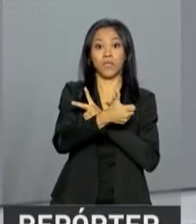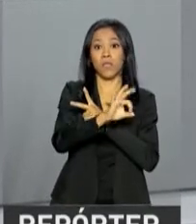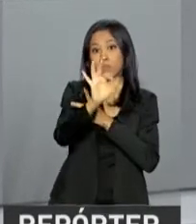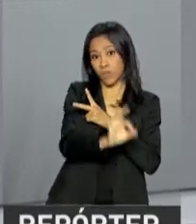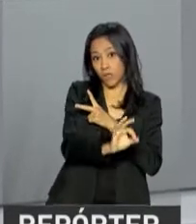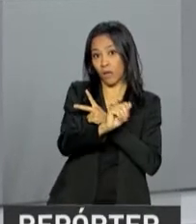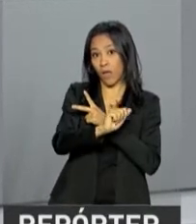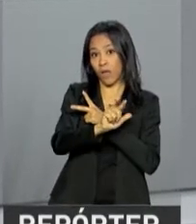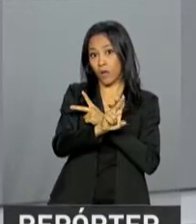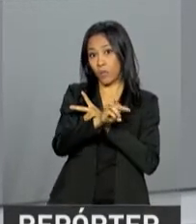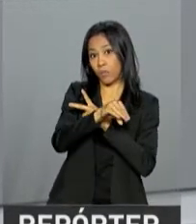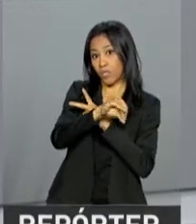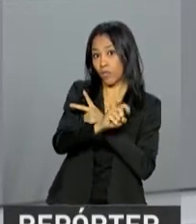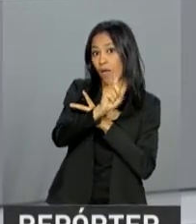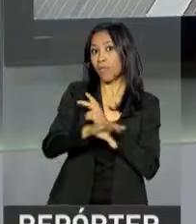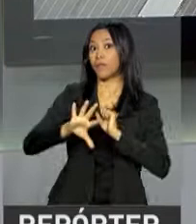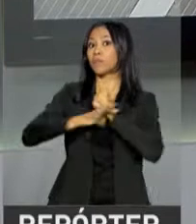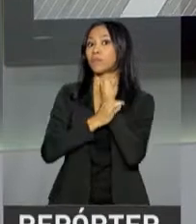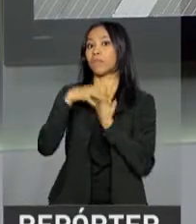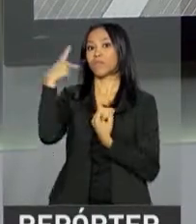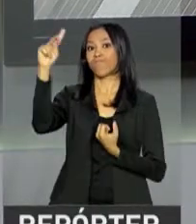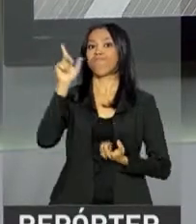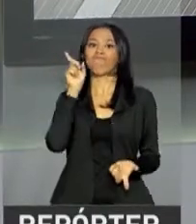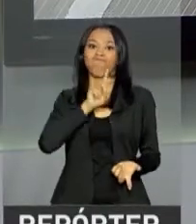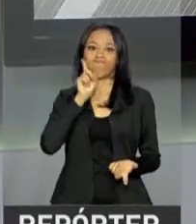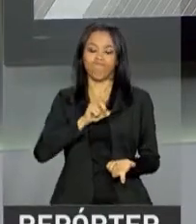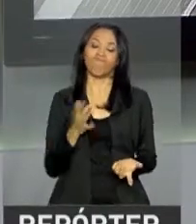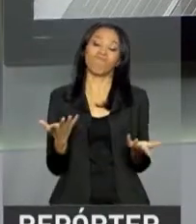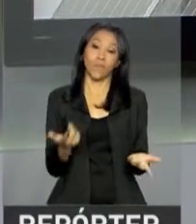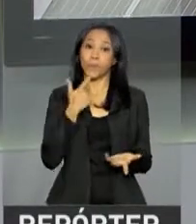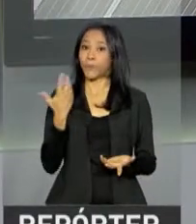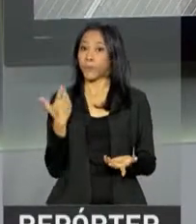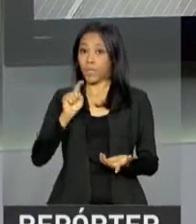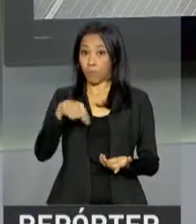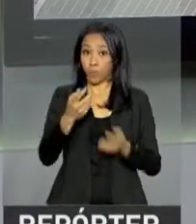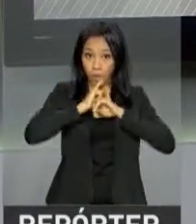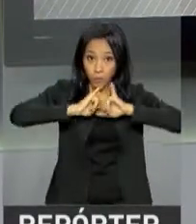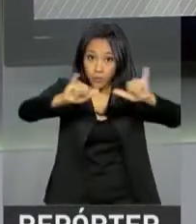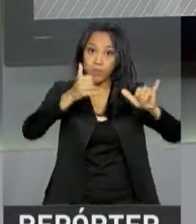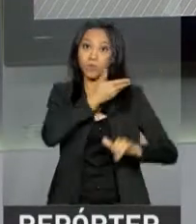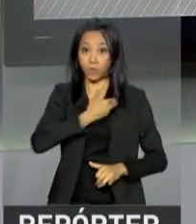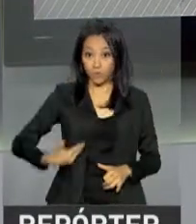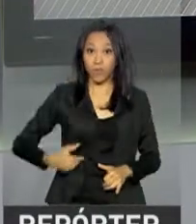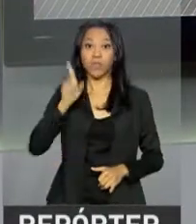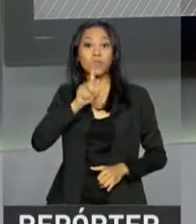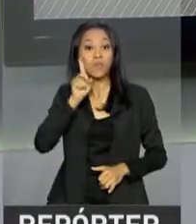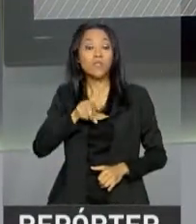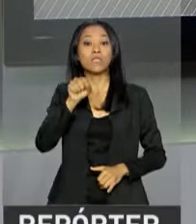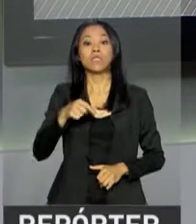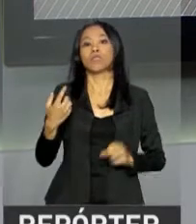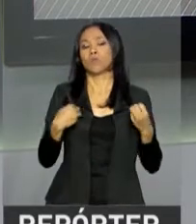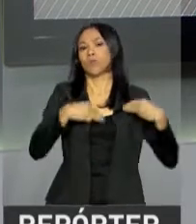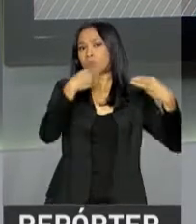é preservar a segurança nacional após o anúncio do governo americano das relações exteriores e da indústria